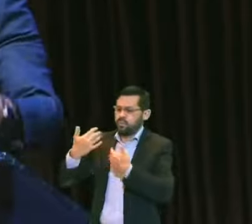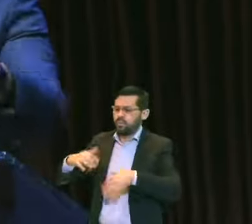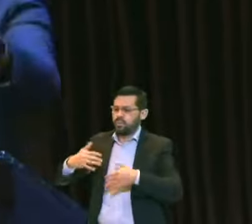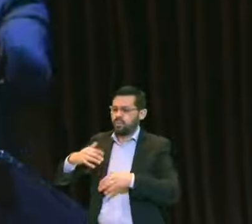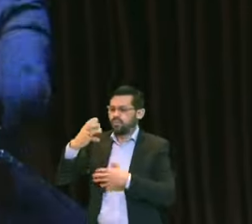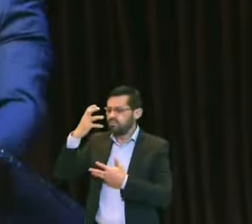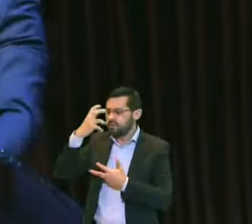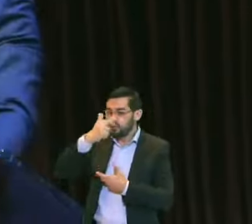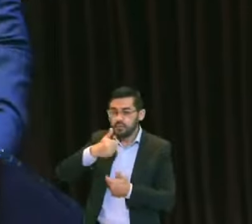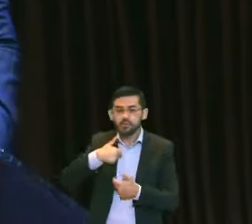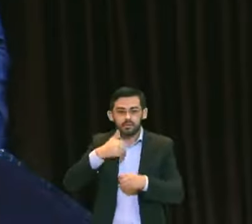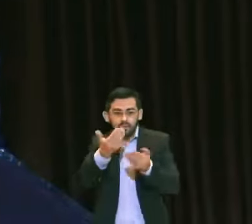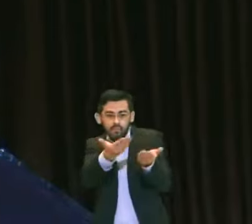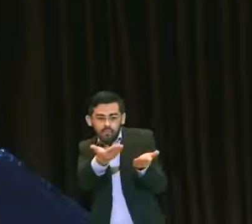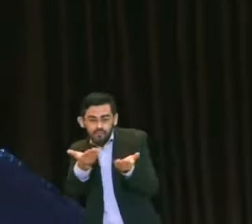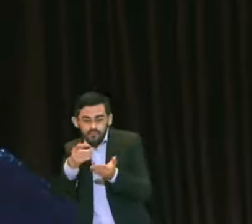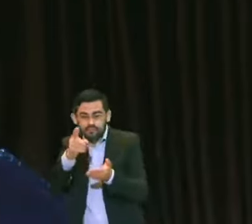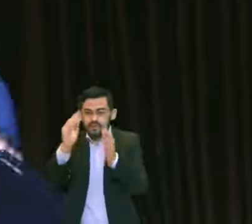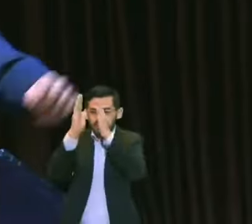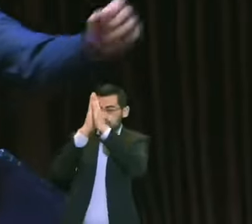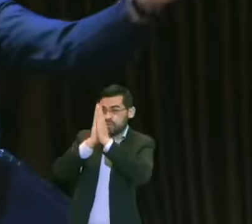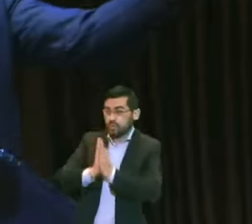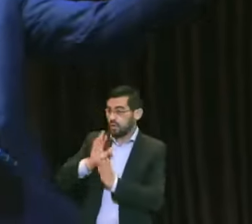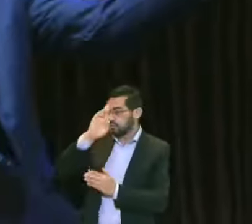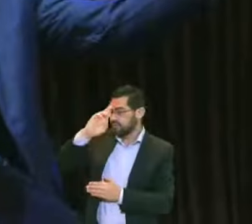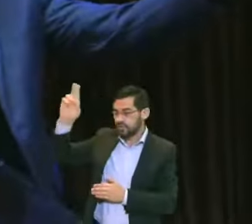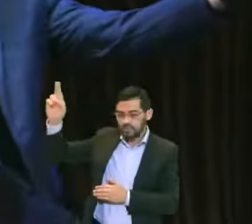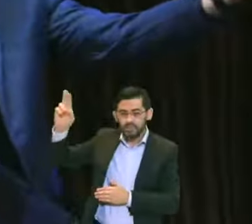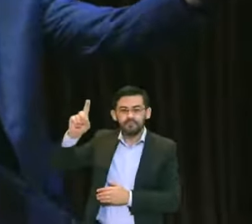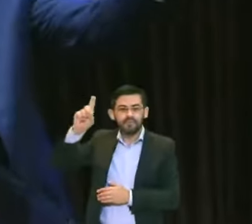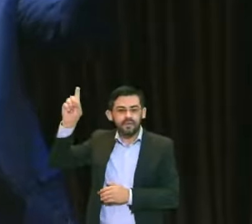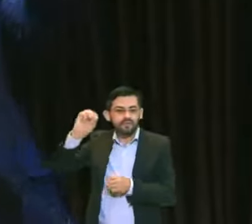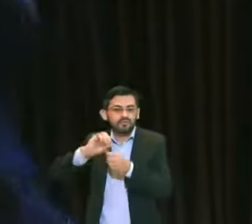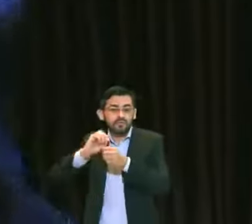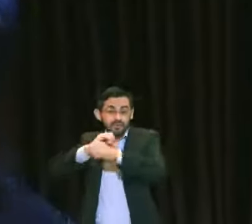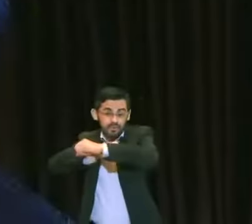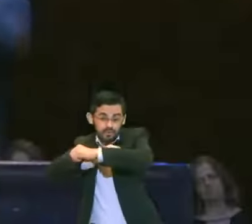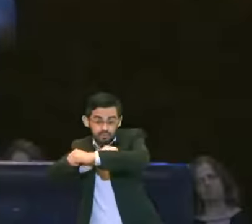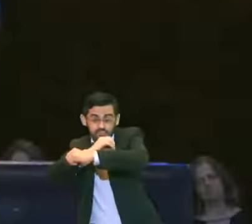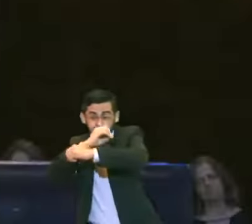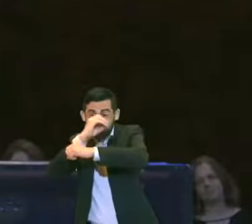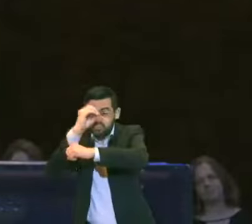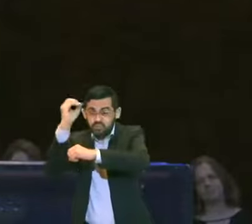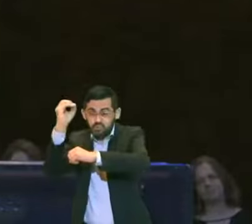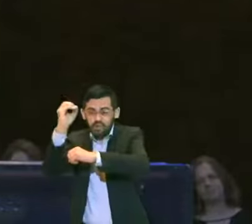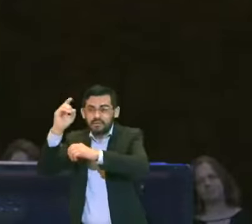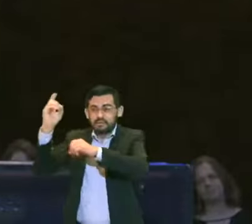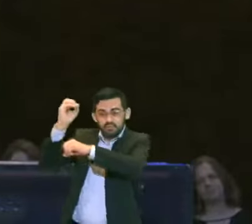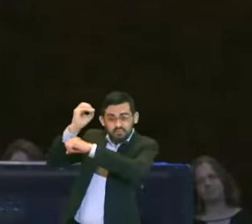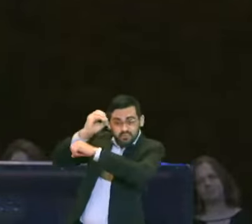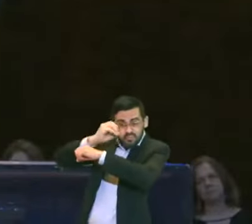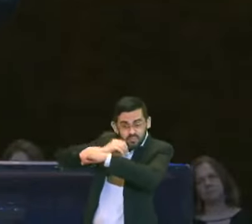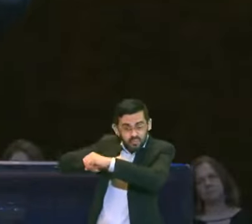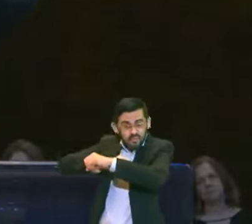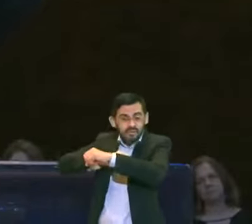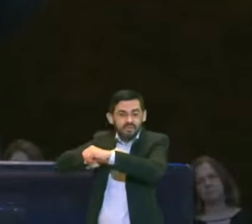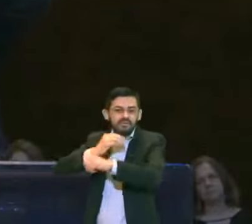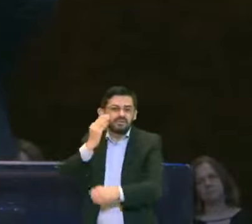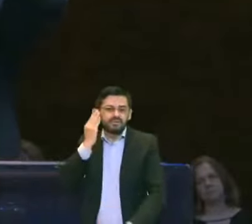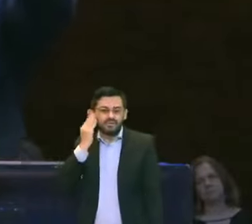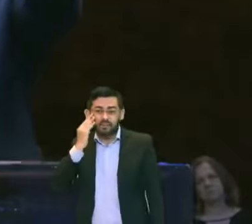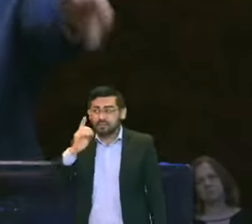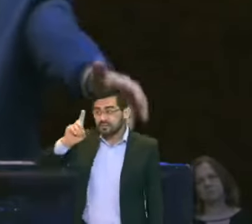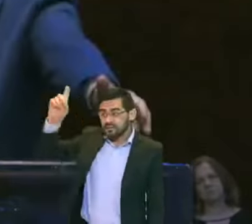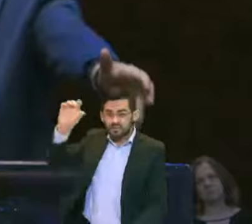convidar a adorar o seu Deus. Ele faz o sol nascer, ele faz o sol se pôr, ele manda para o exílio, ele tira do exílio,